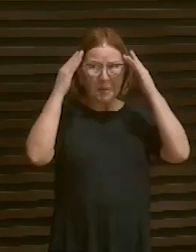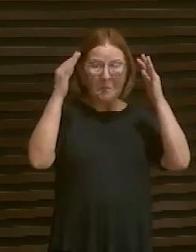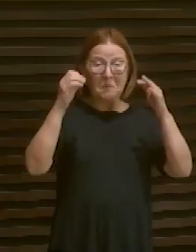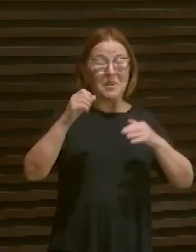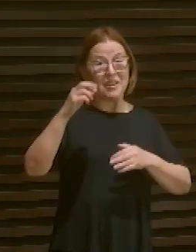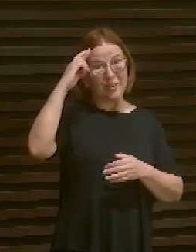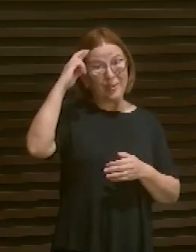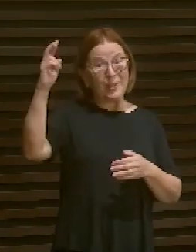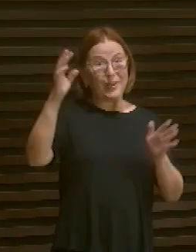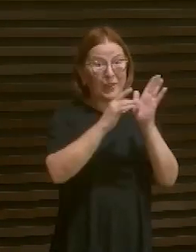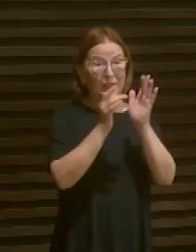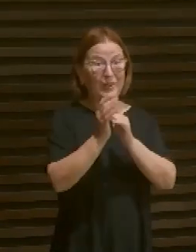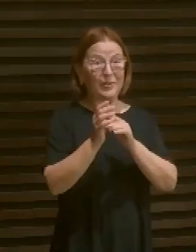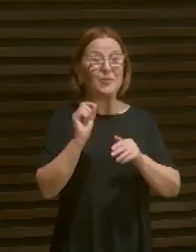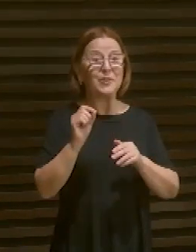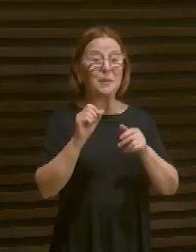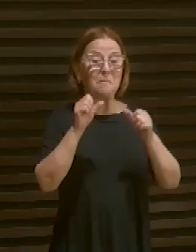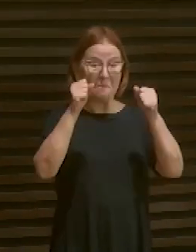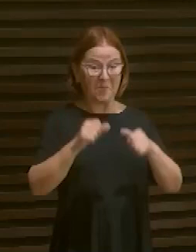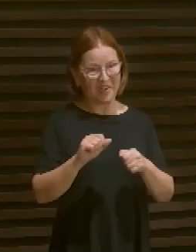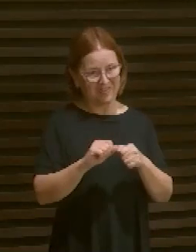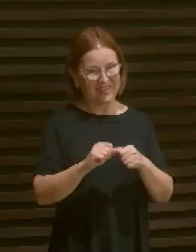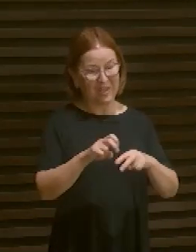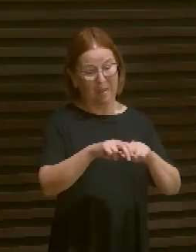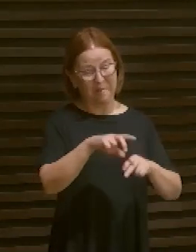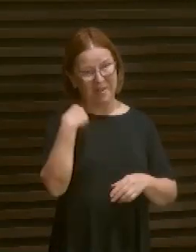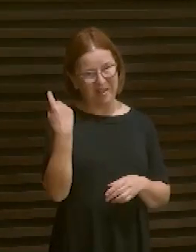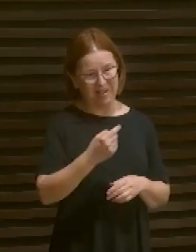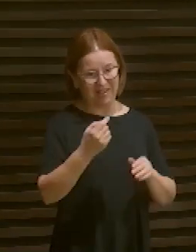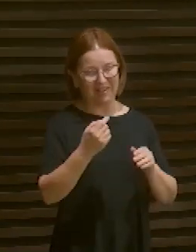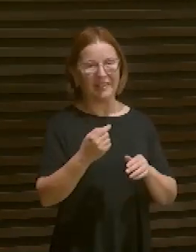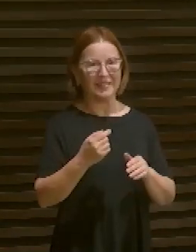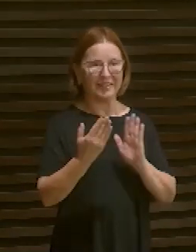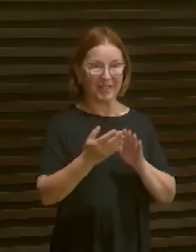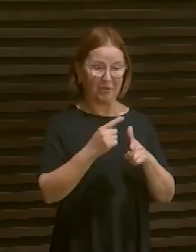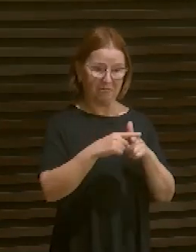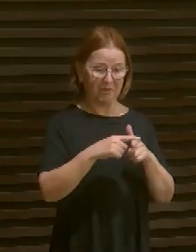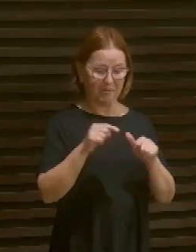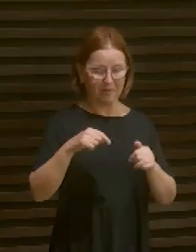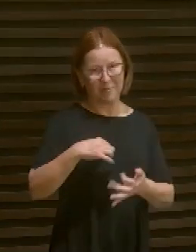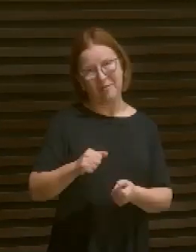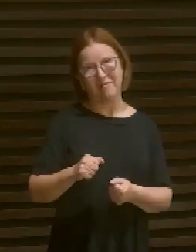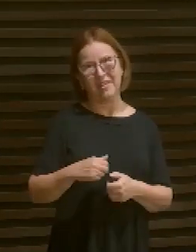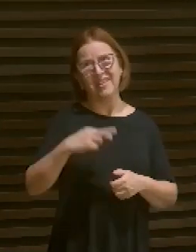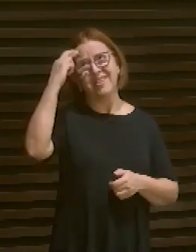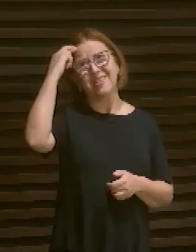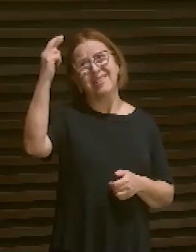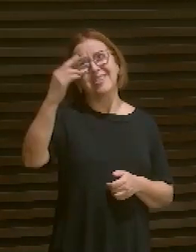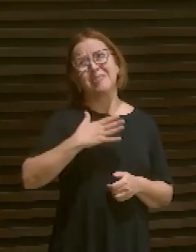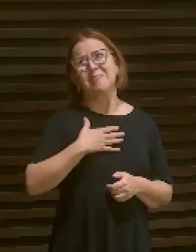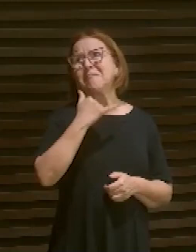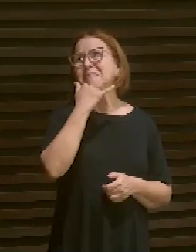das tribulações deste mundo? Senhor, Me perdoa pela minha